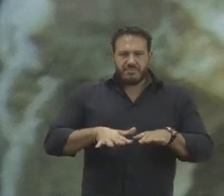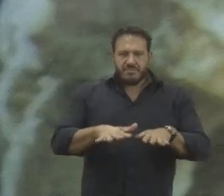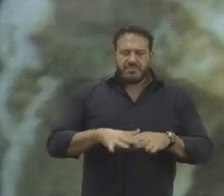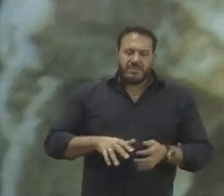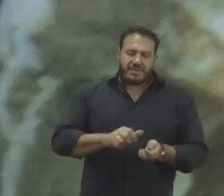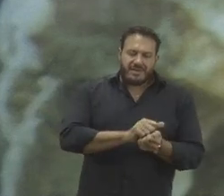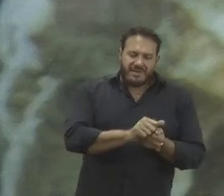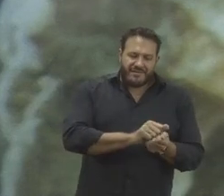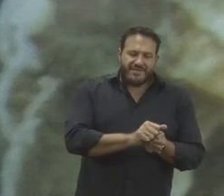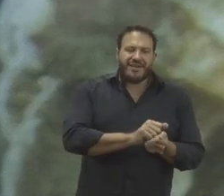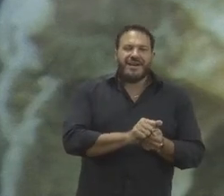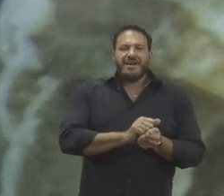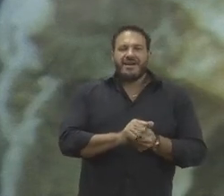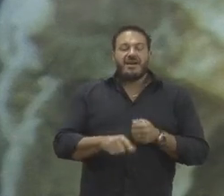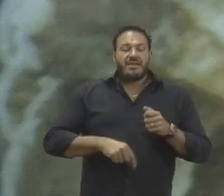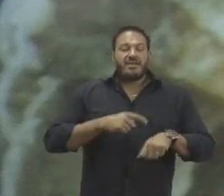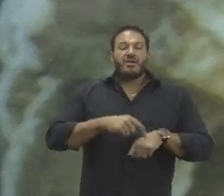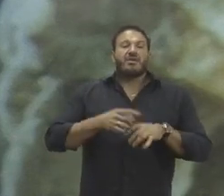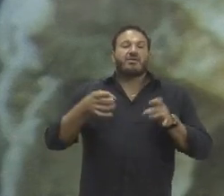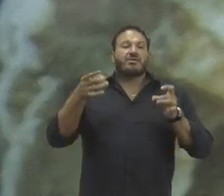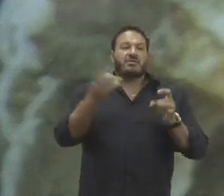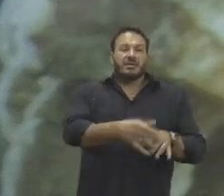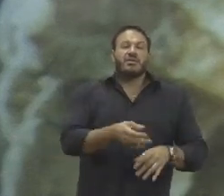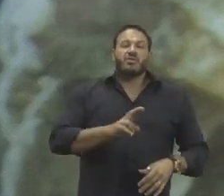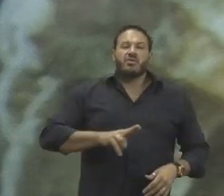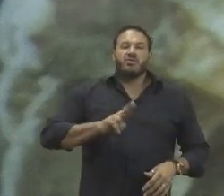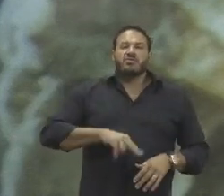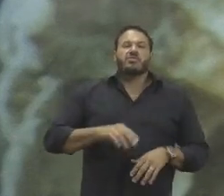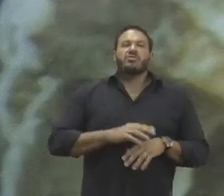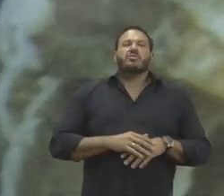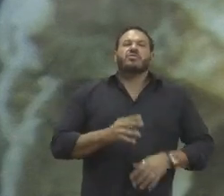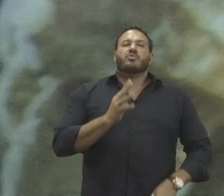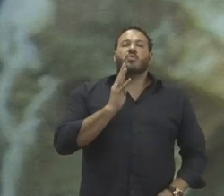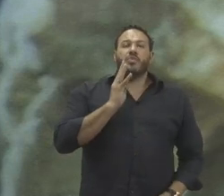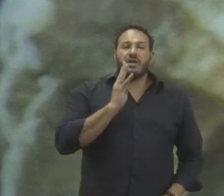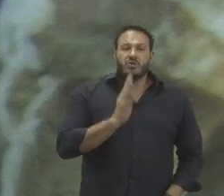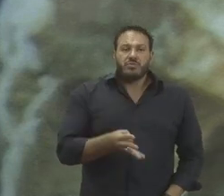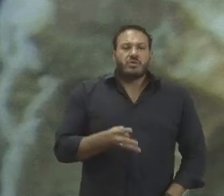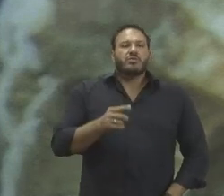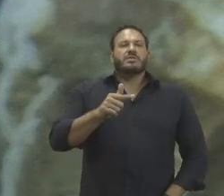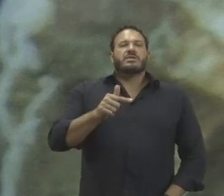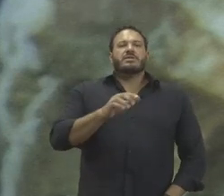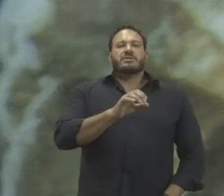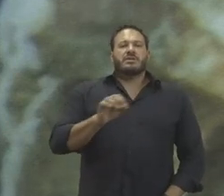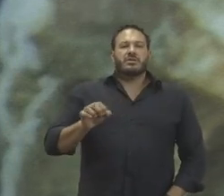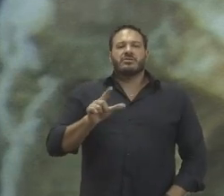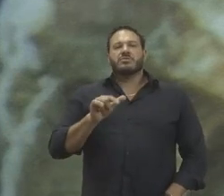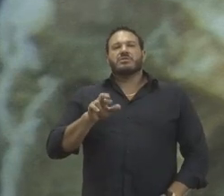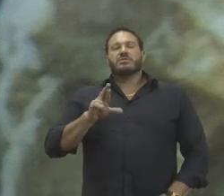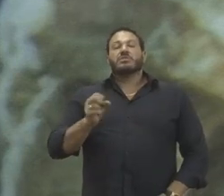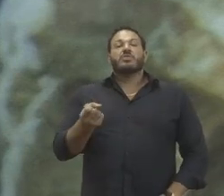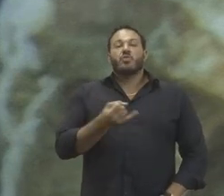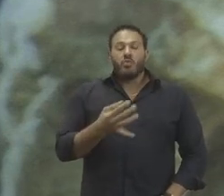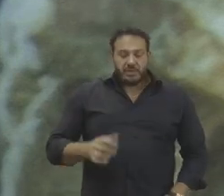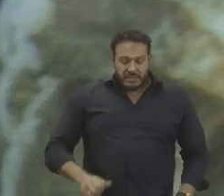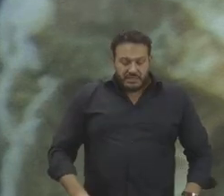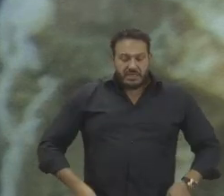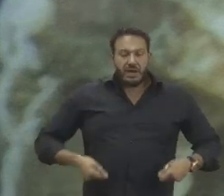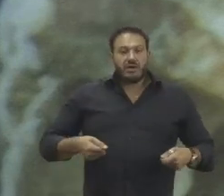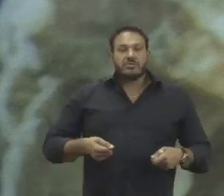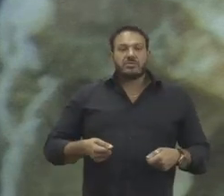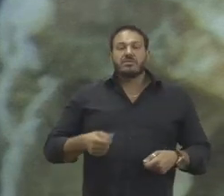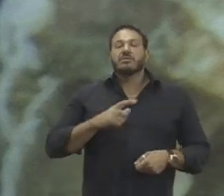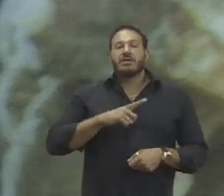lavada e tal até ser descartada ela consome 4700 l de água né quantas calças jeans A gente tem no